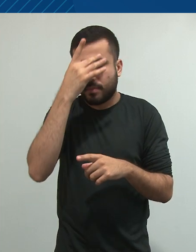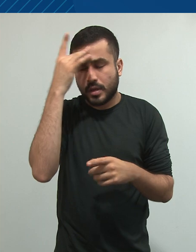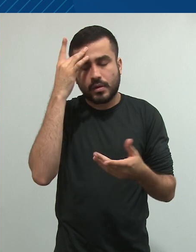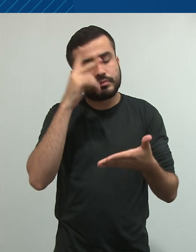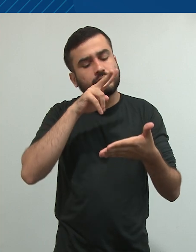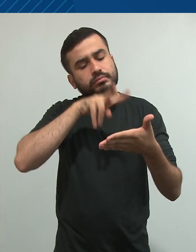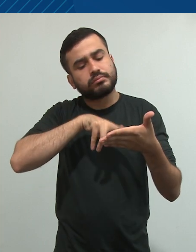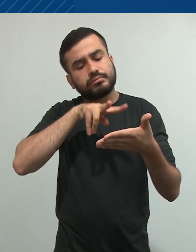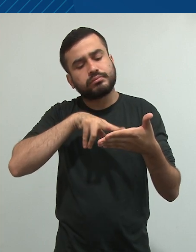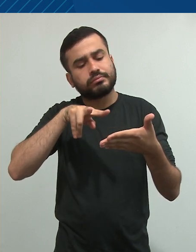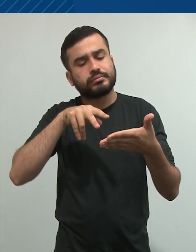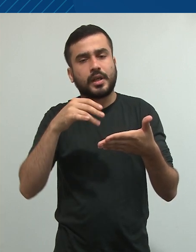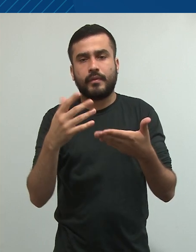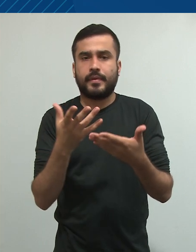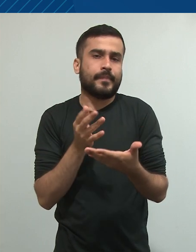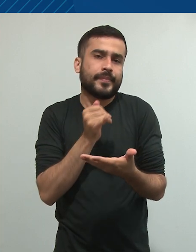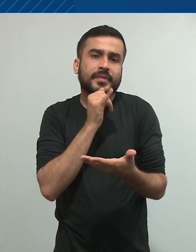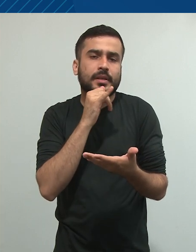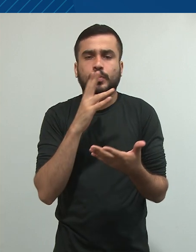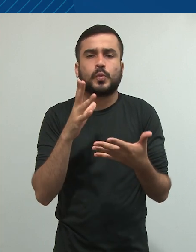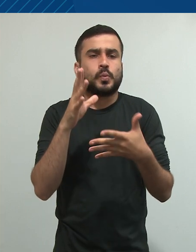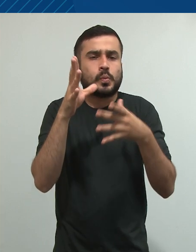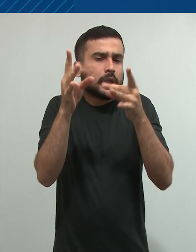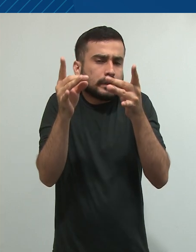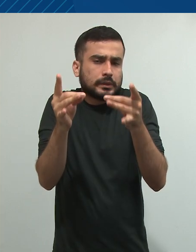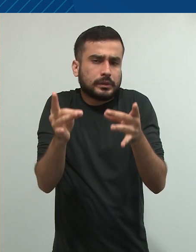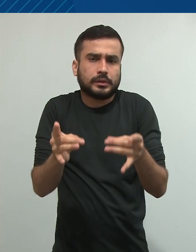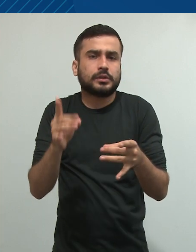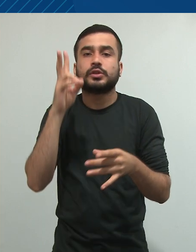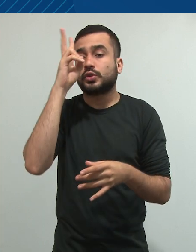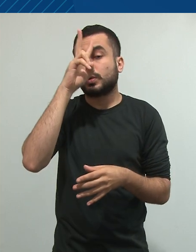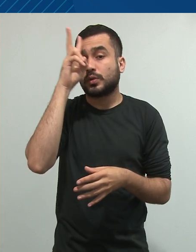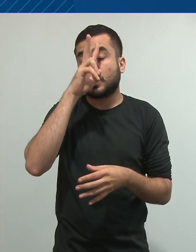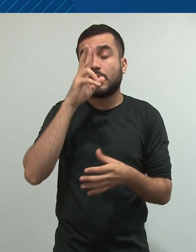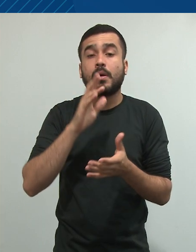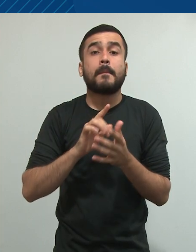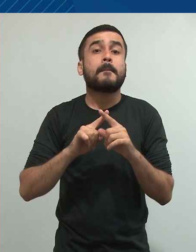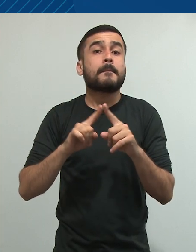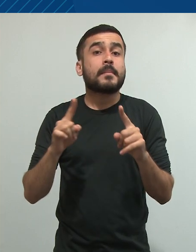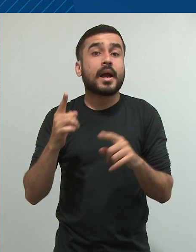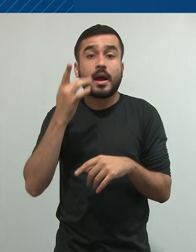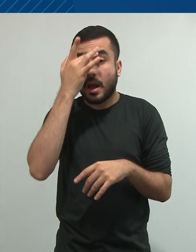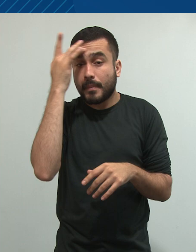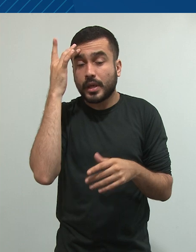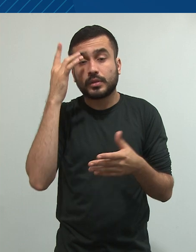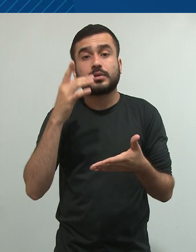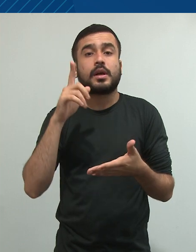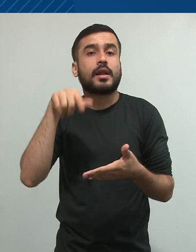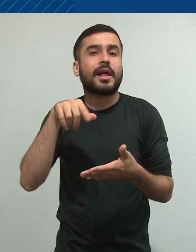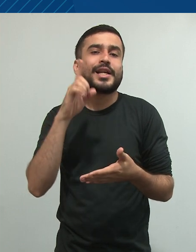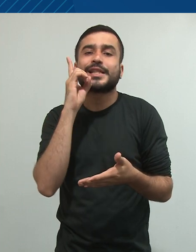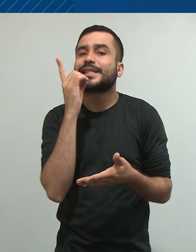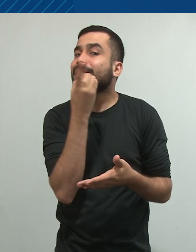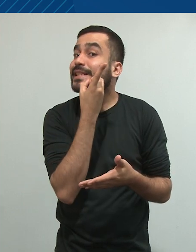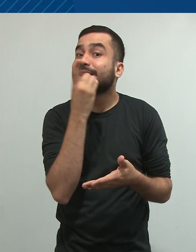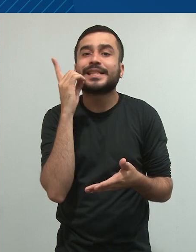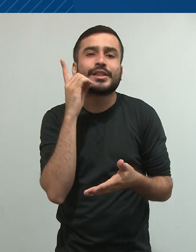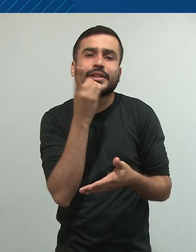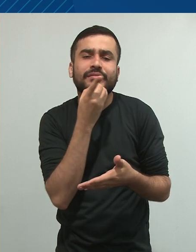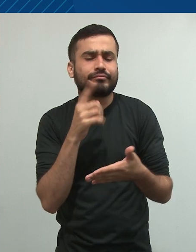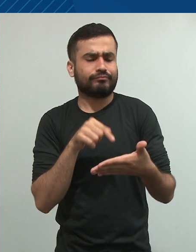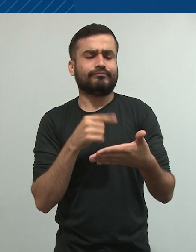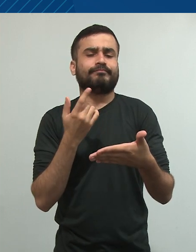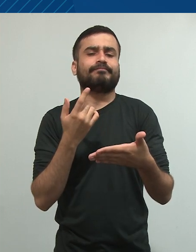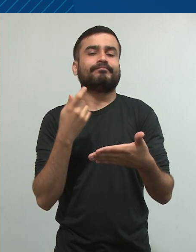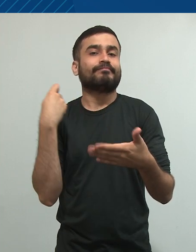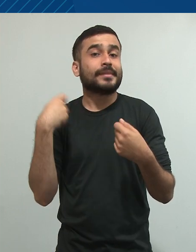que às vezes você vai fazer uma descrição, um trabalho, por exemplo, de história, mas às vezes quem está lendo o seu trabalho é um dentista. Então você tem